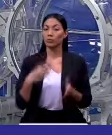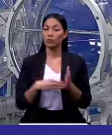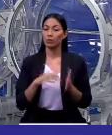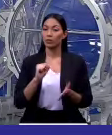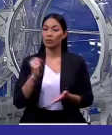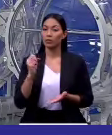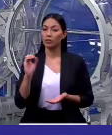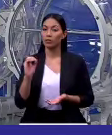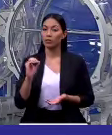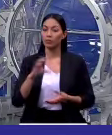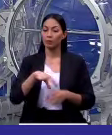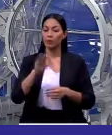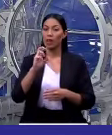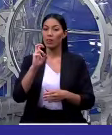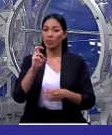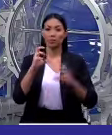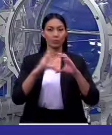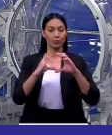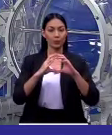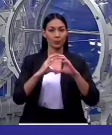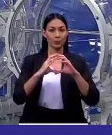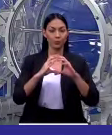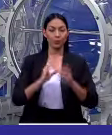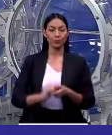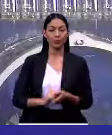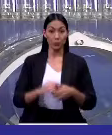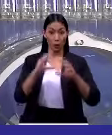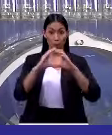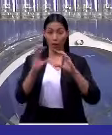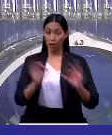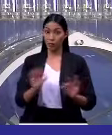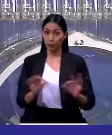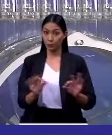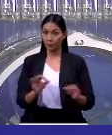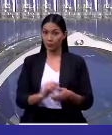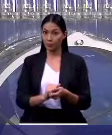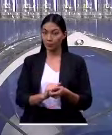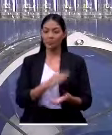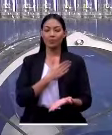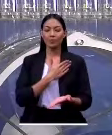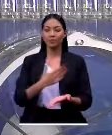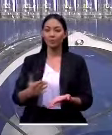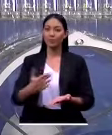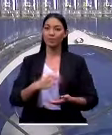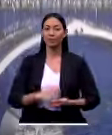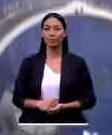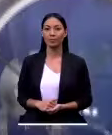e serão sorteados 5 números. Então, bolas posicionadas. Valendo!